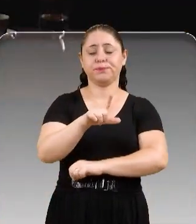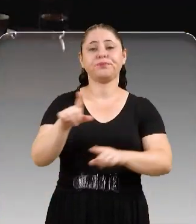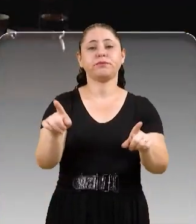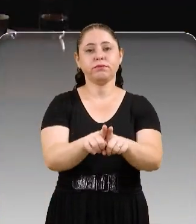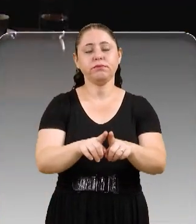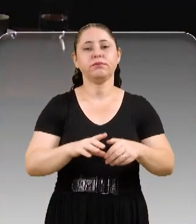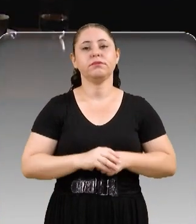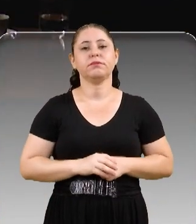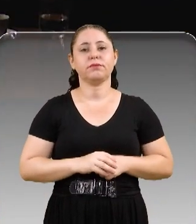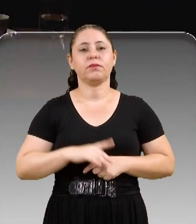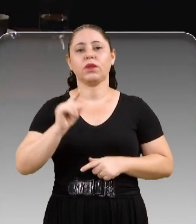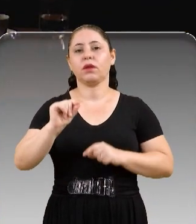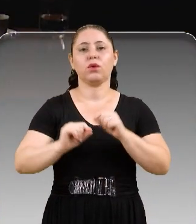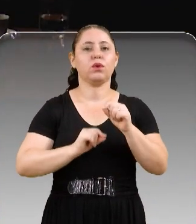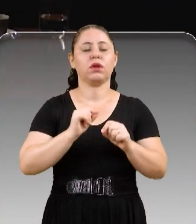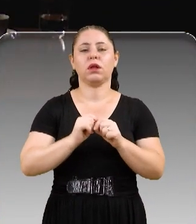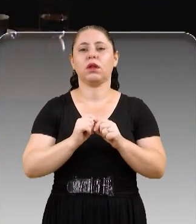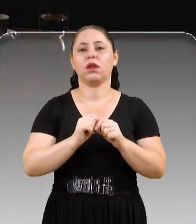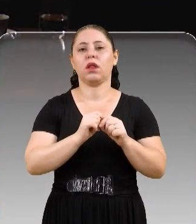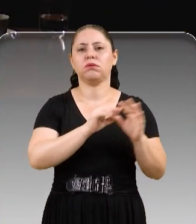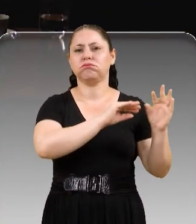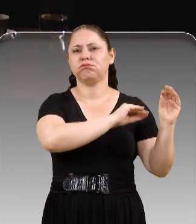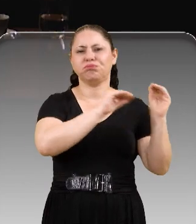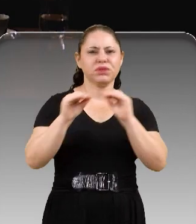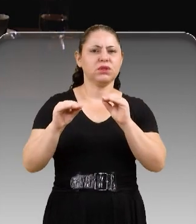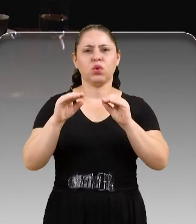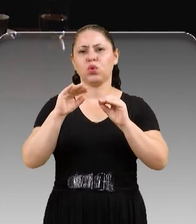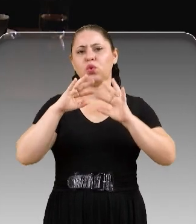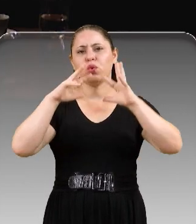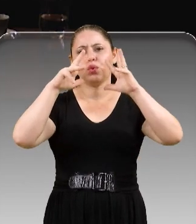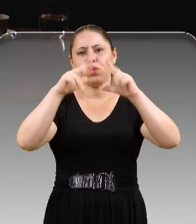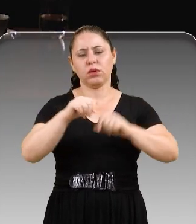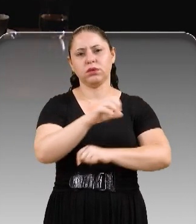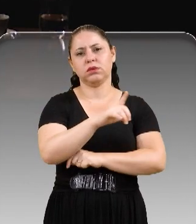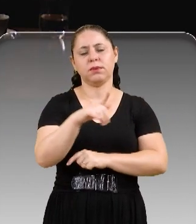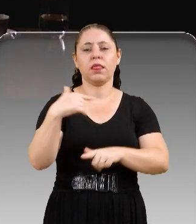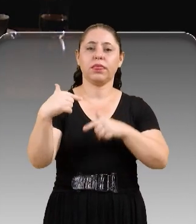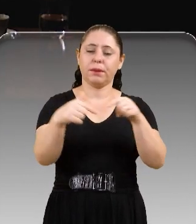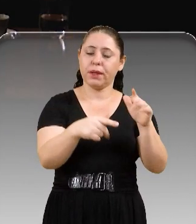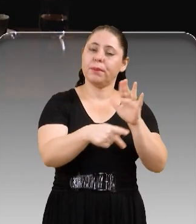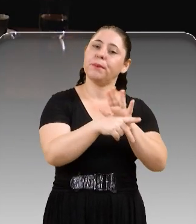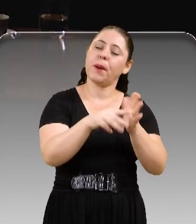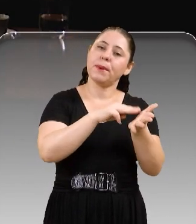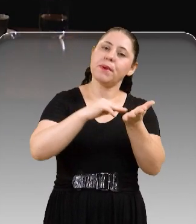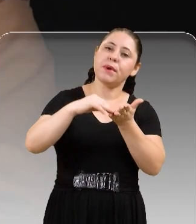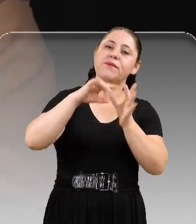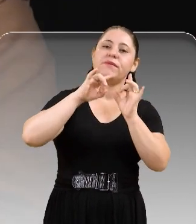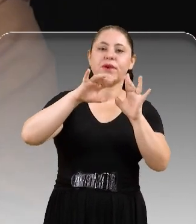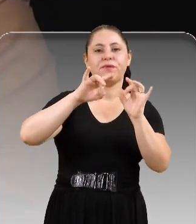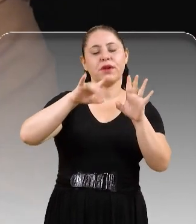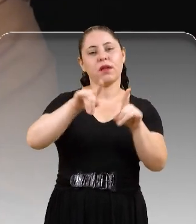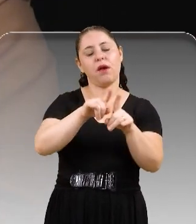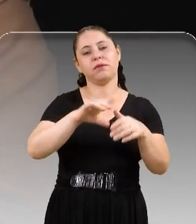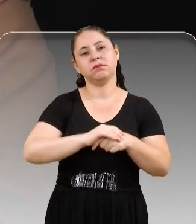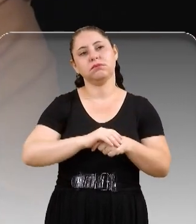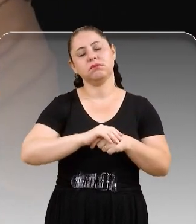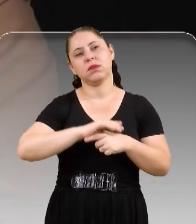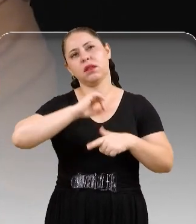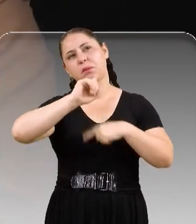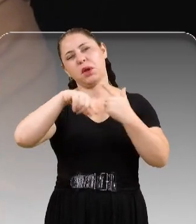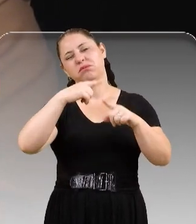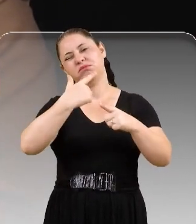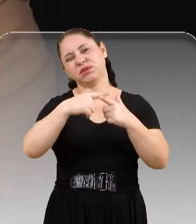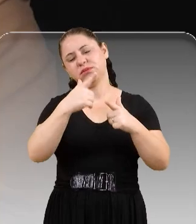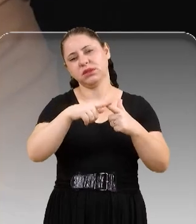ali acabaram vindo todos para cá, então, trabalhando nesse setor. Depois, por